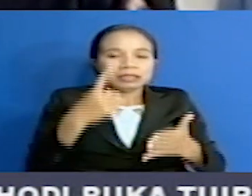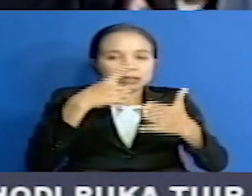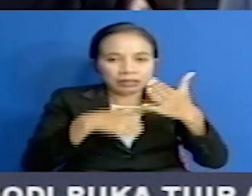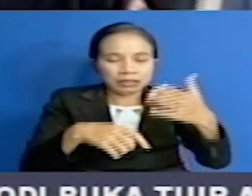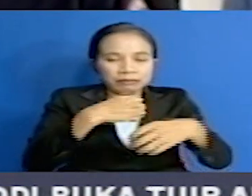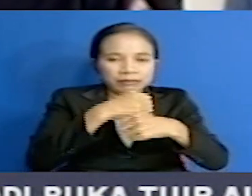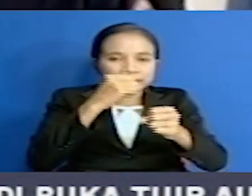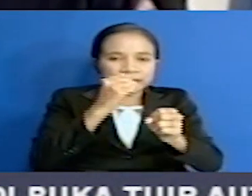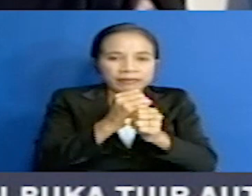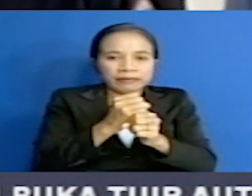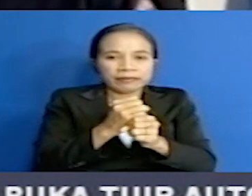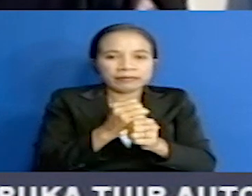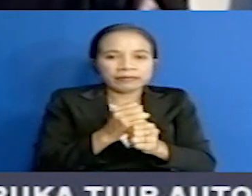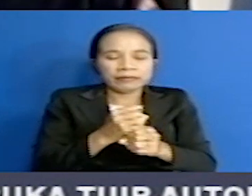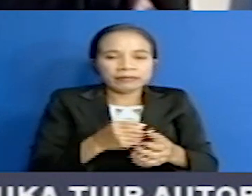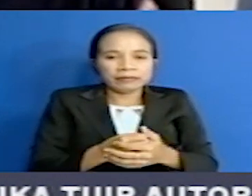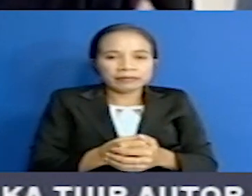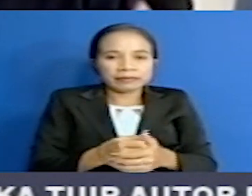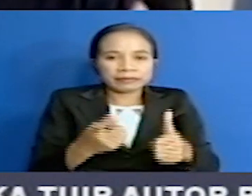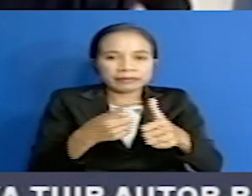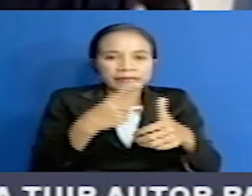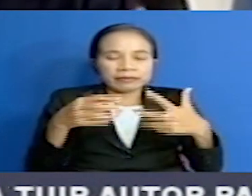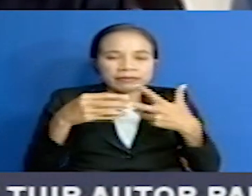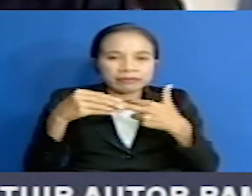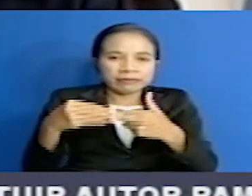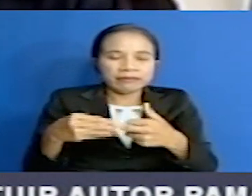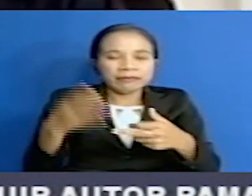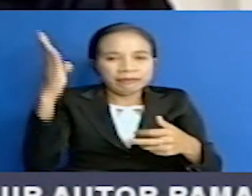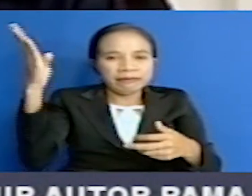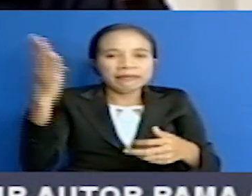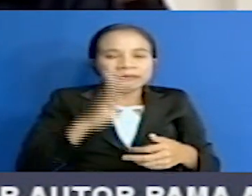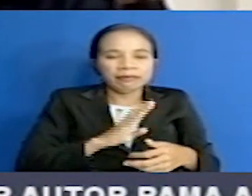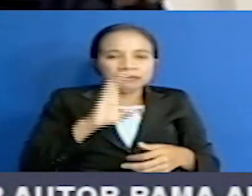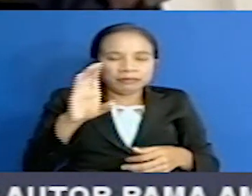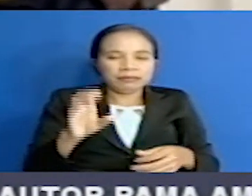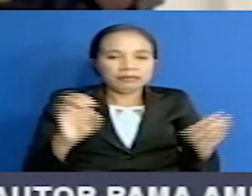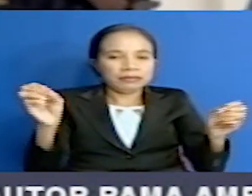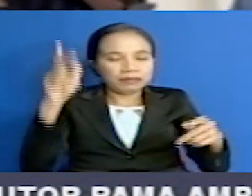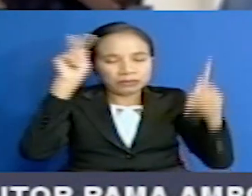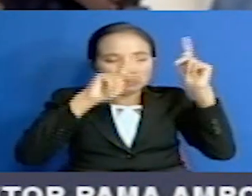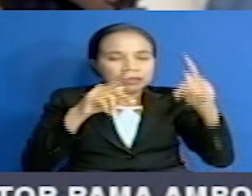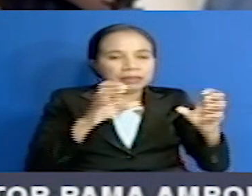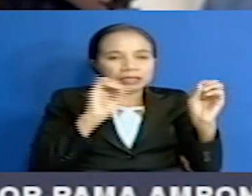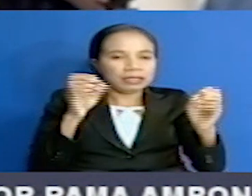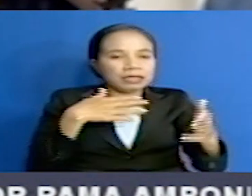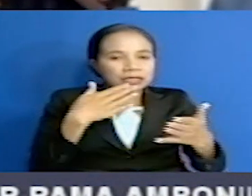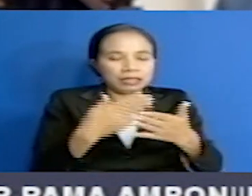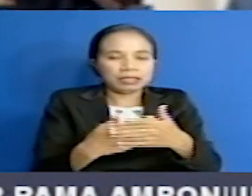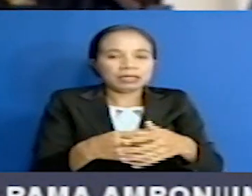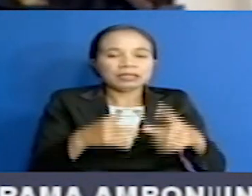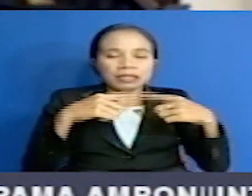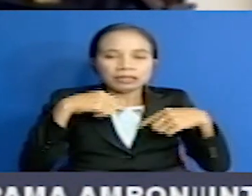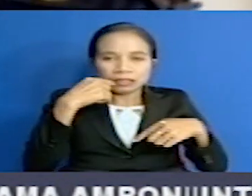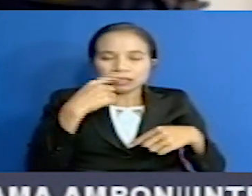halo, quando antes dili tedian ia bokau situasang ladiak, ema hotu den oi bokau ne sana sana. Ita haruka reforsa na